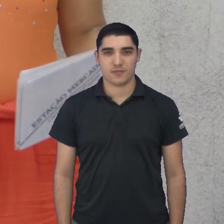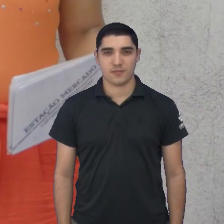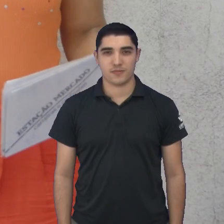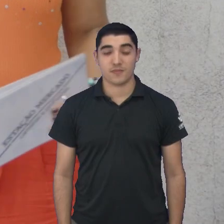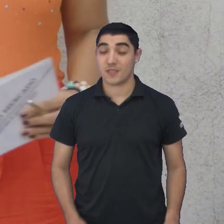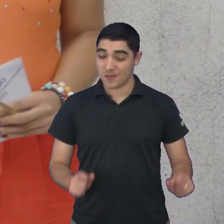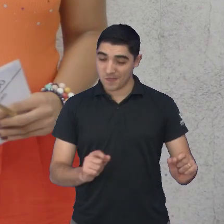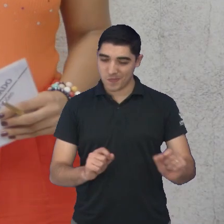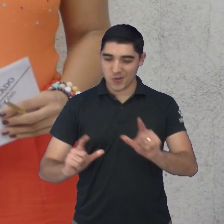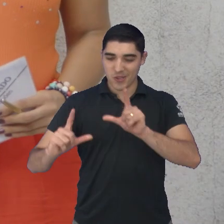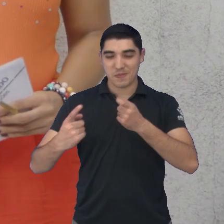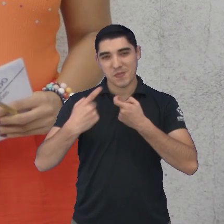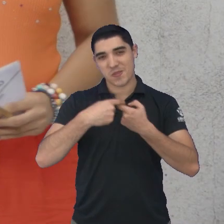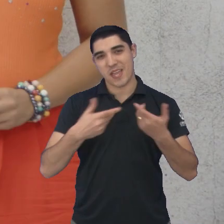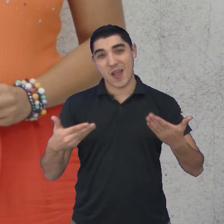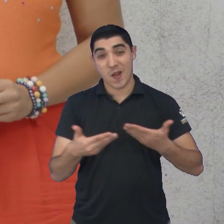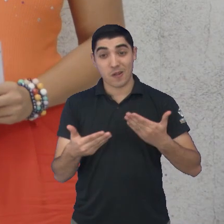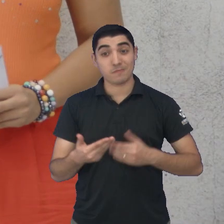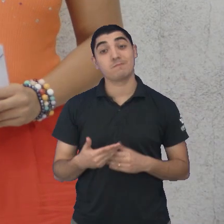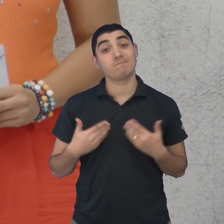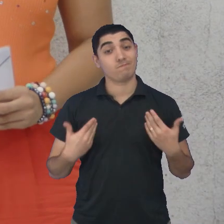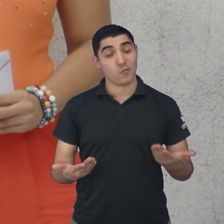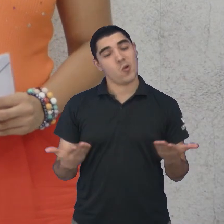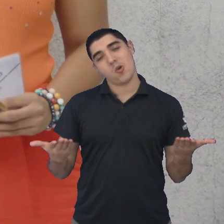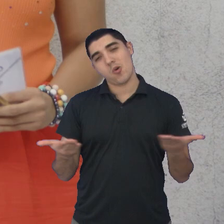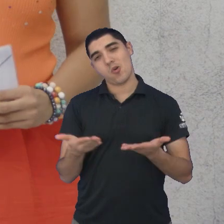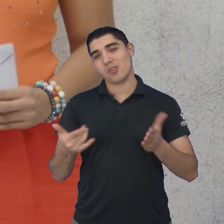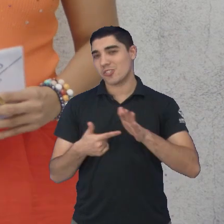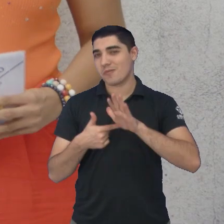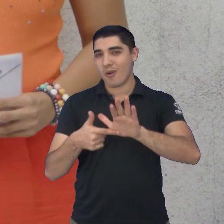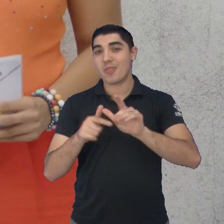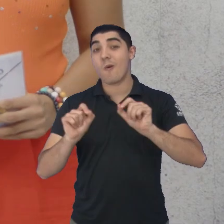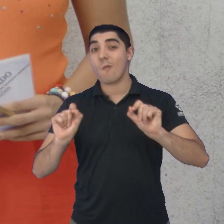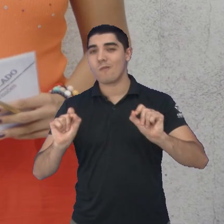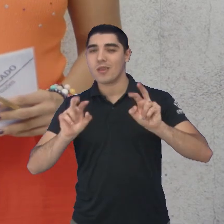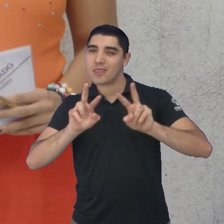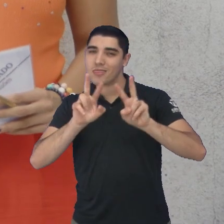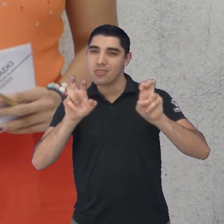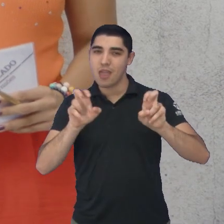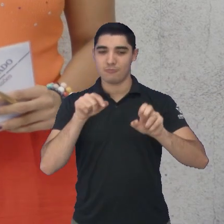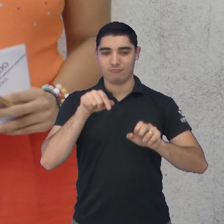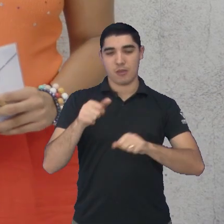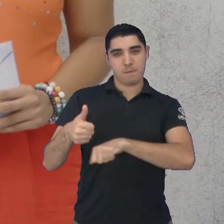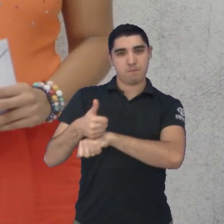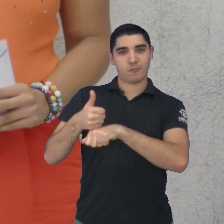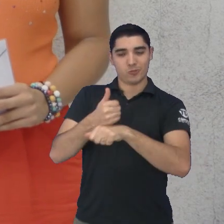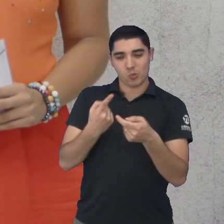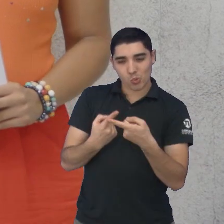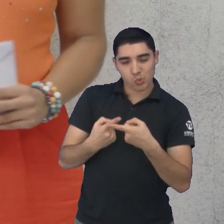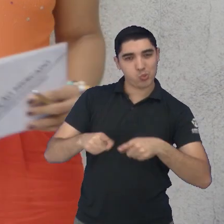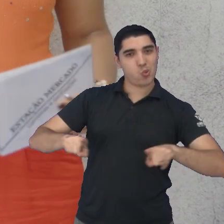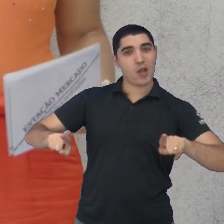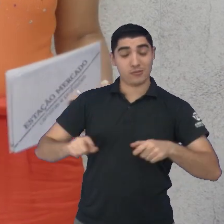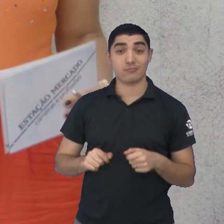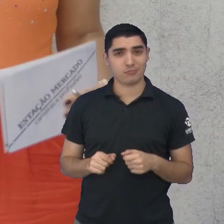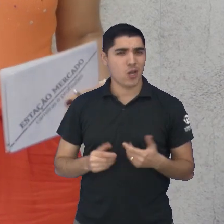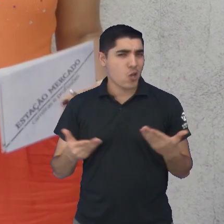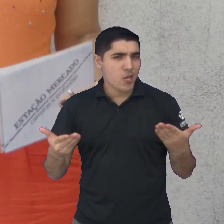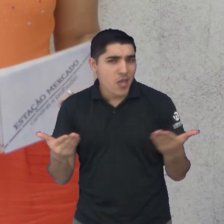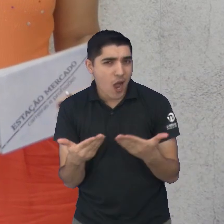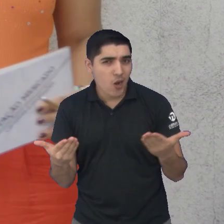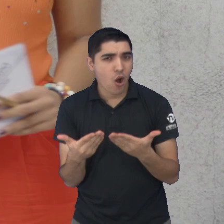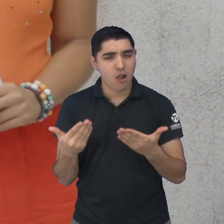Voltamos com a Estação Mercado. No programa de hoje falamos sobre a profissão de churrasqueiro. E para embarcar